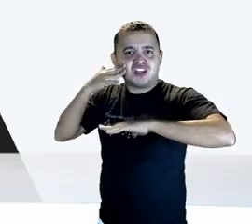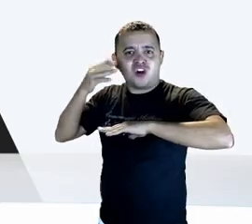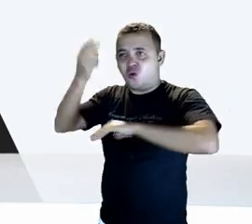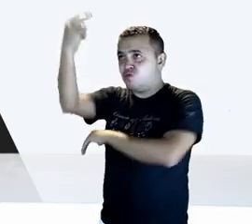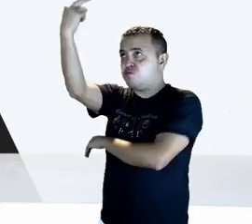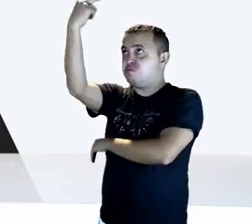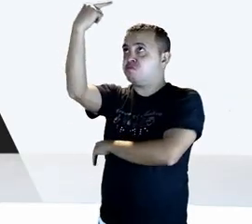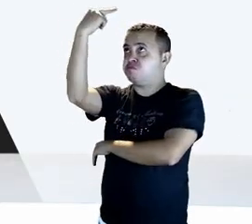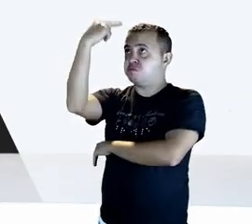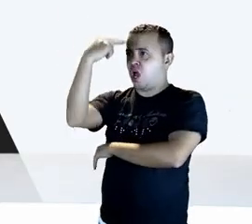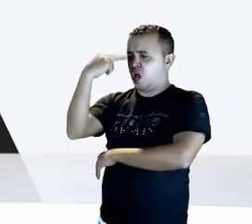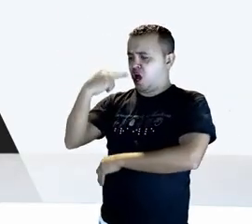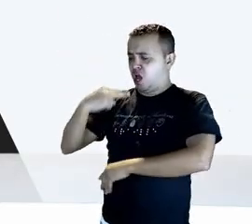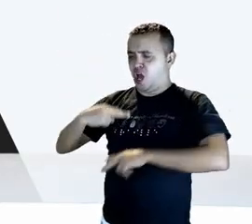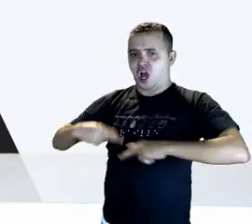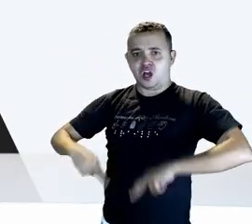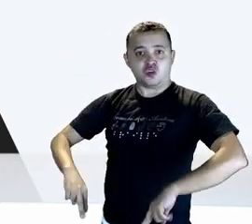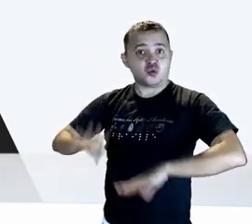pormenorizada da vítima,